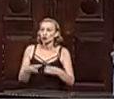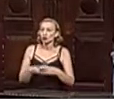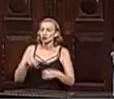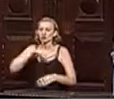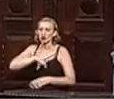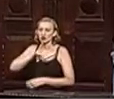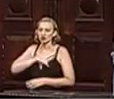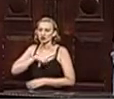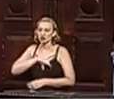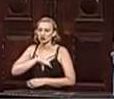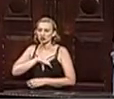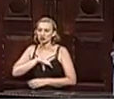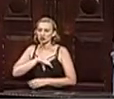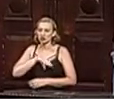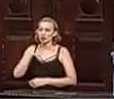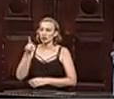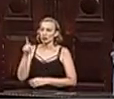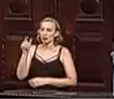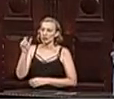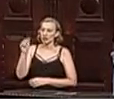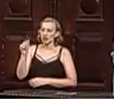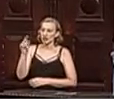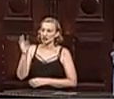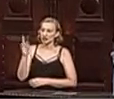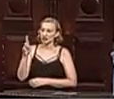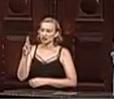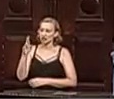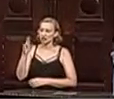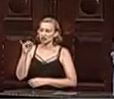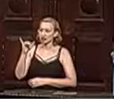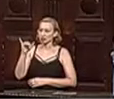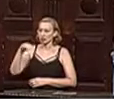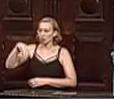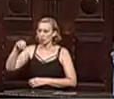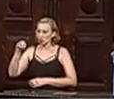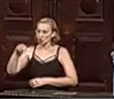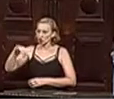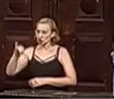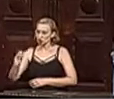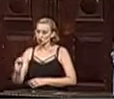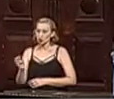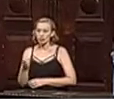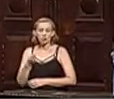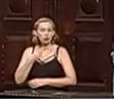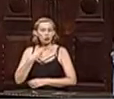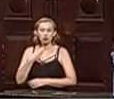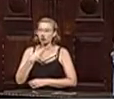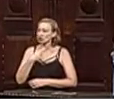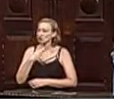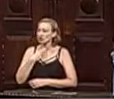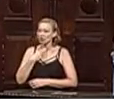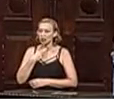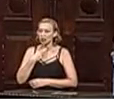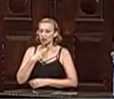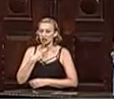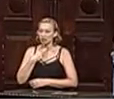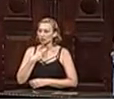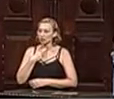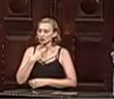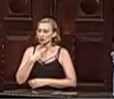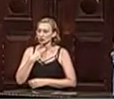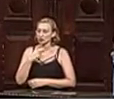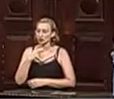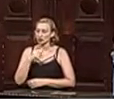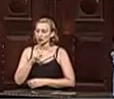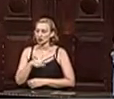da Gama é um patrimônio do Rio de Janeiro e do Brasil. E nós não podemos ter qualquer risco que a vontade majoritária